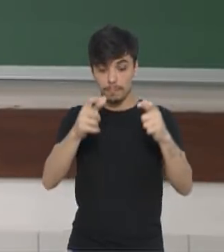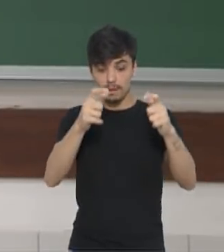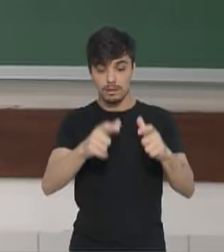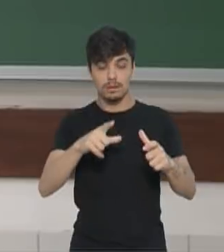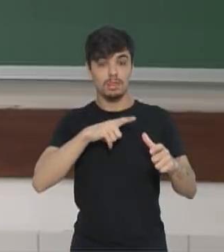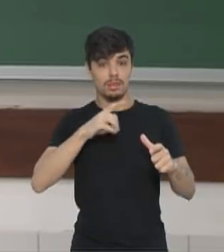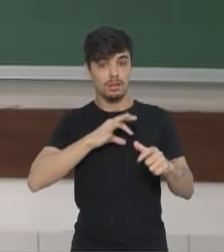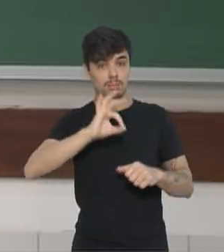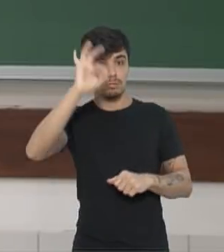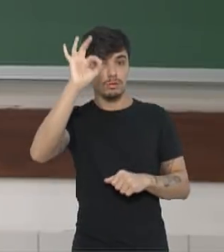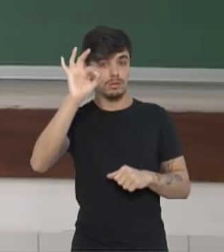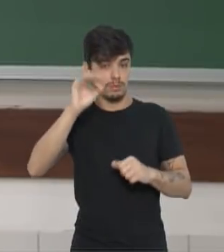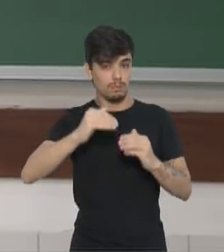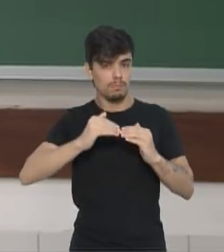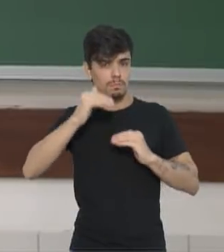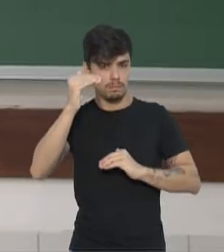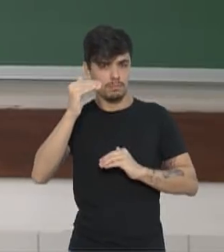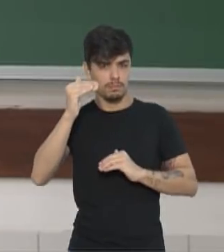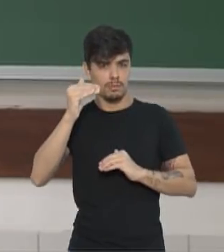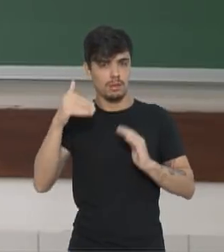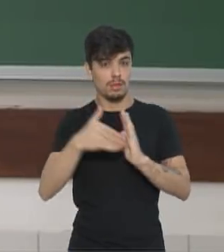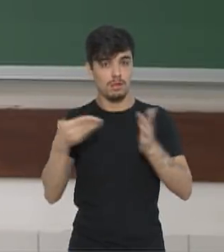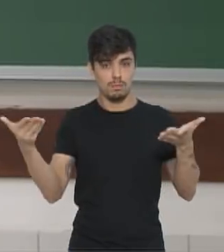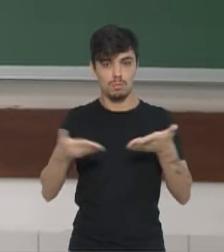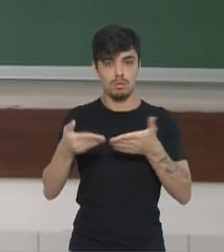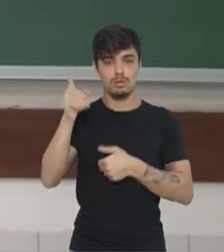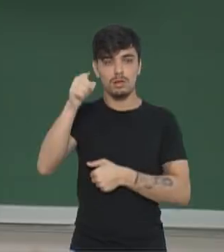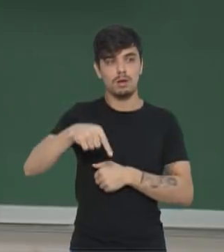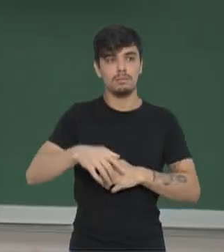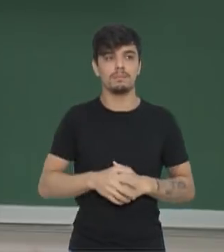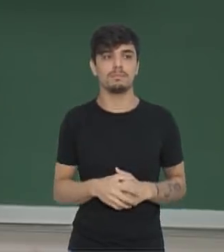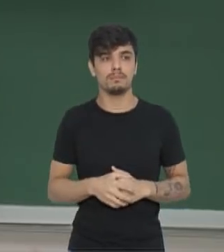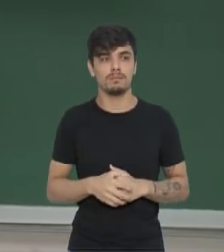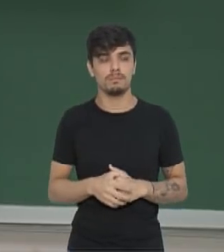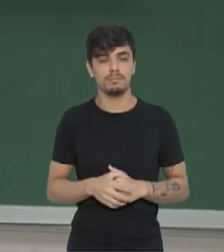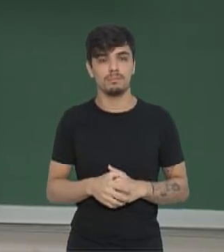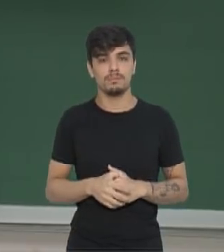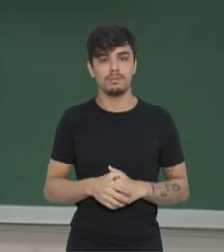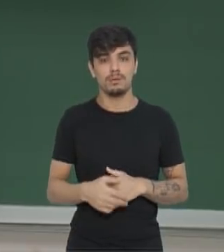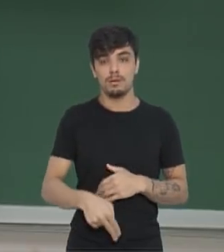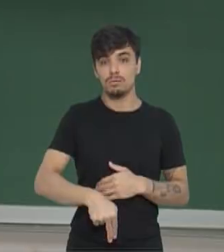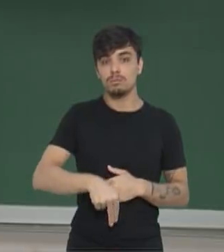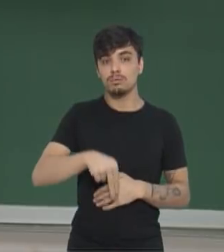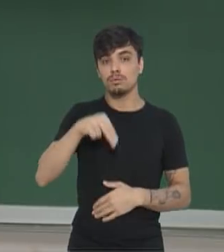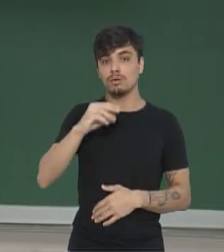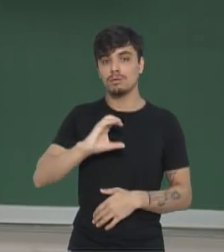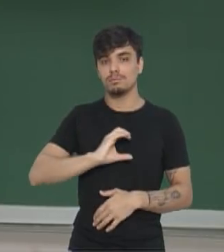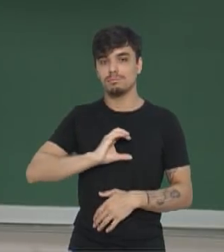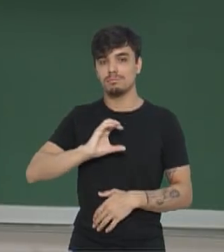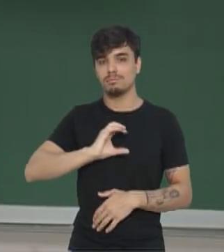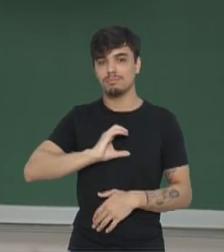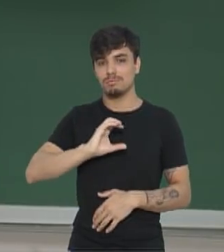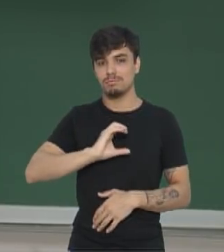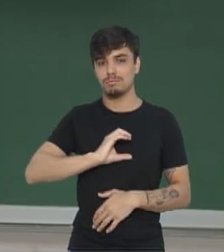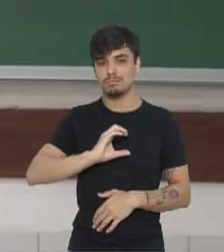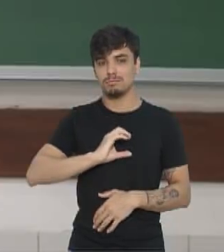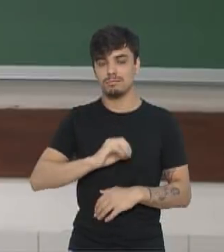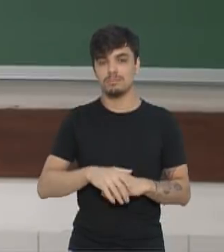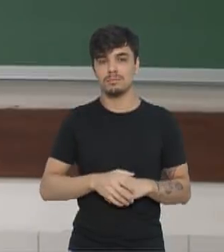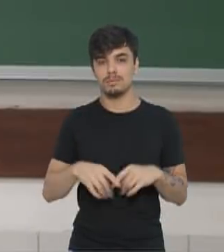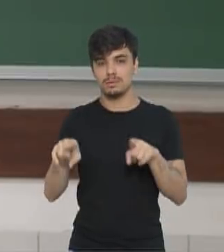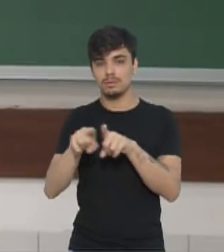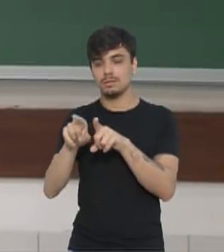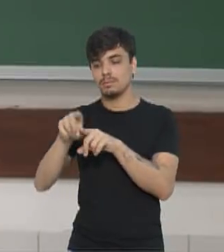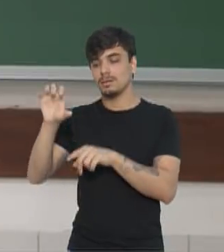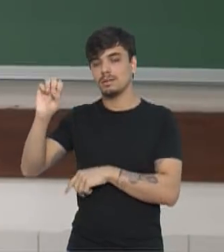percentual de população originária até hoje estão ao norte do Canadá, onde os Inuits, os